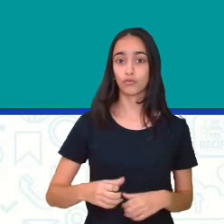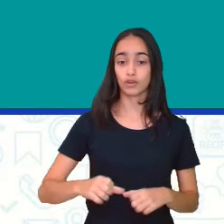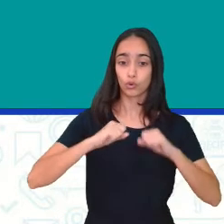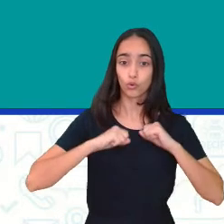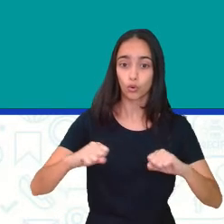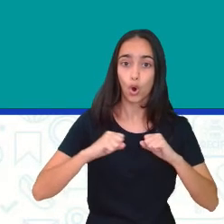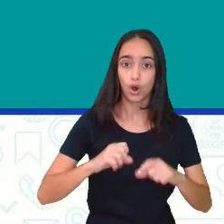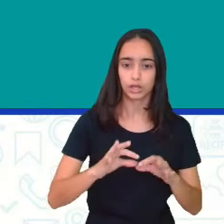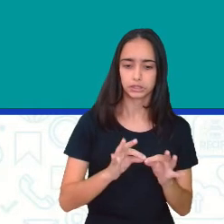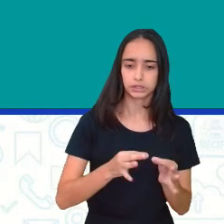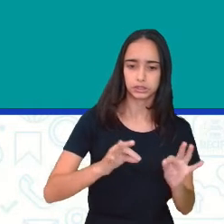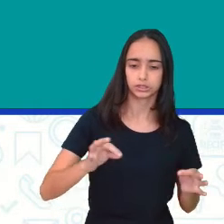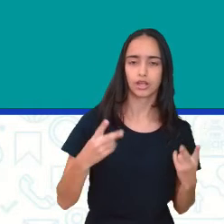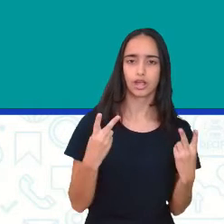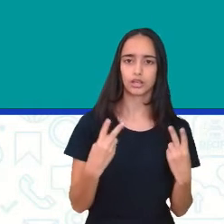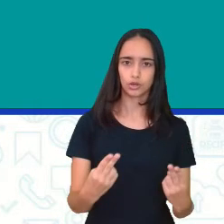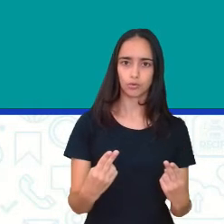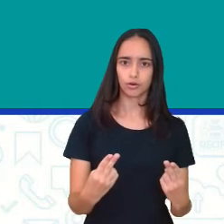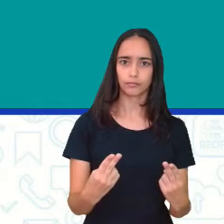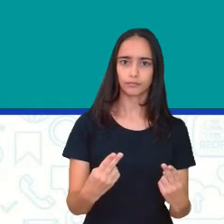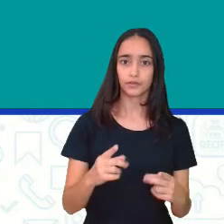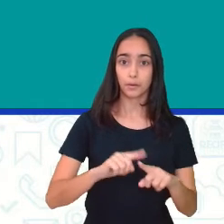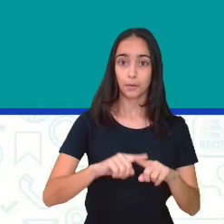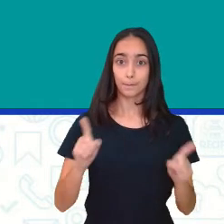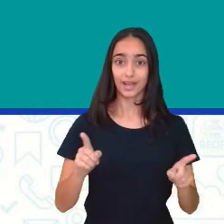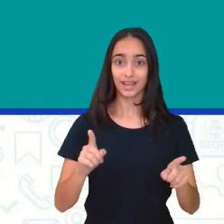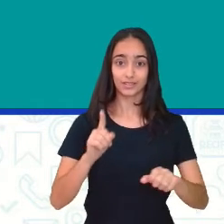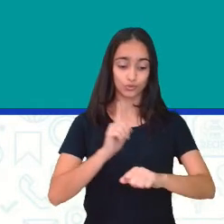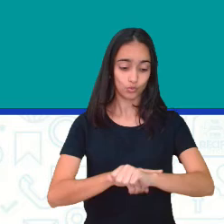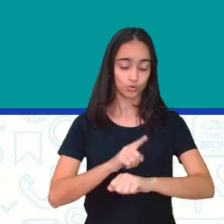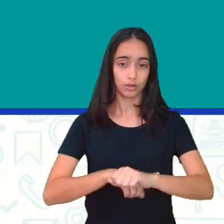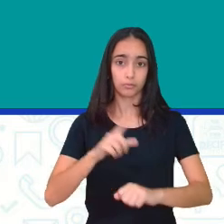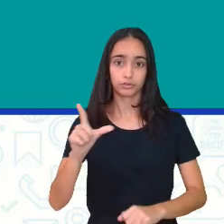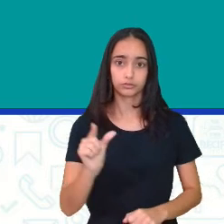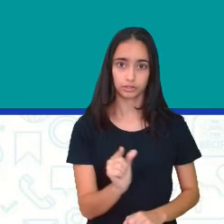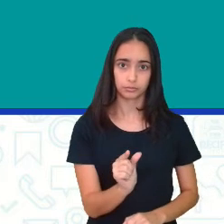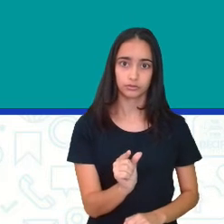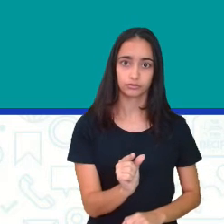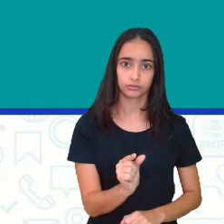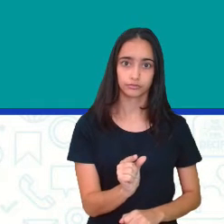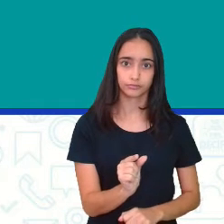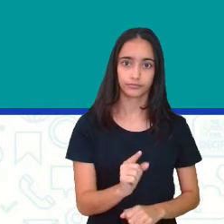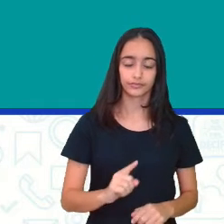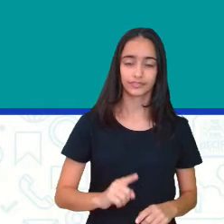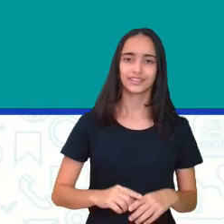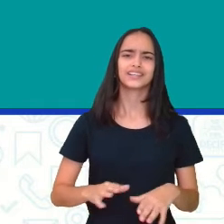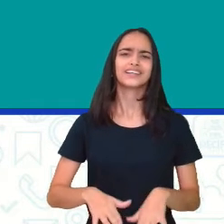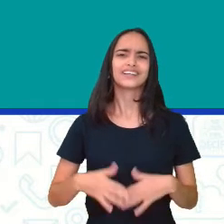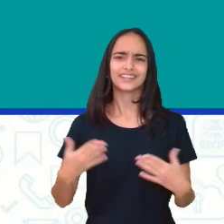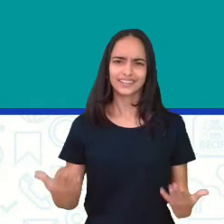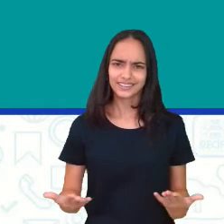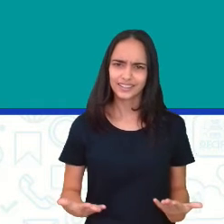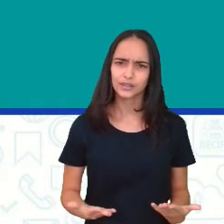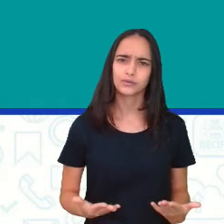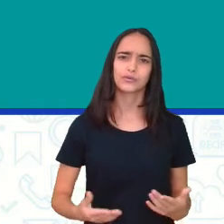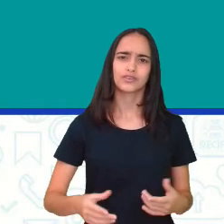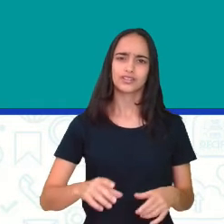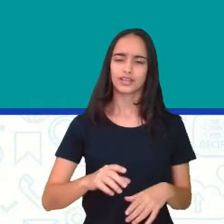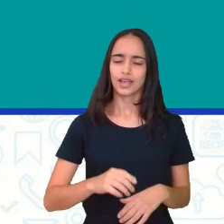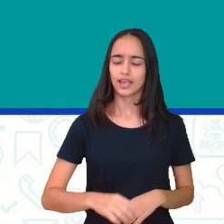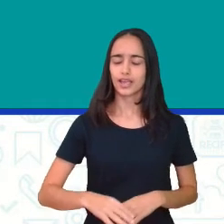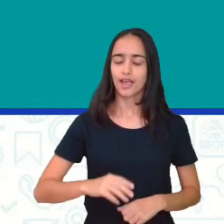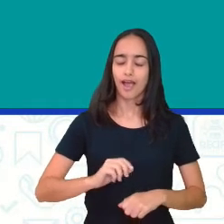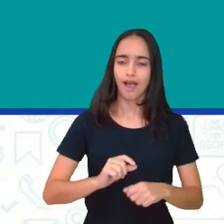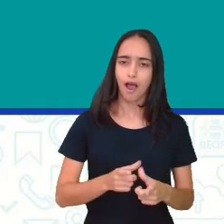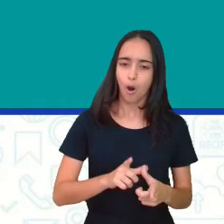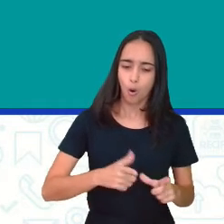diminui esse tempo e corre a mesma distância, ela está aumentando a intensidade da corrida dela. Então, a corrida